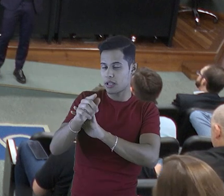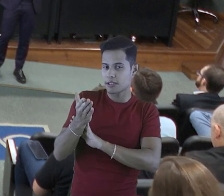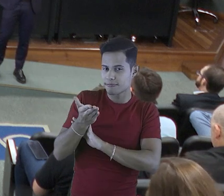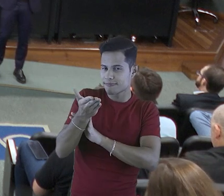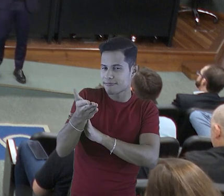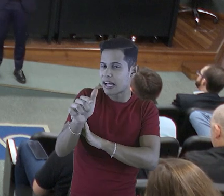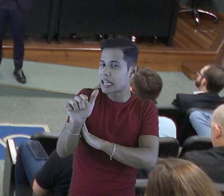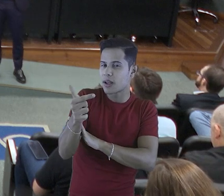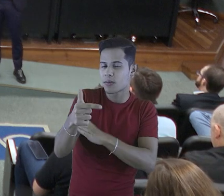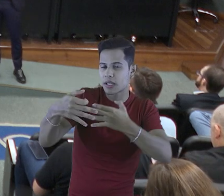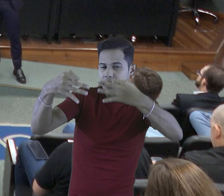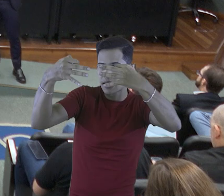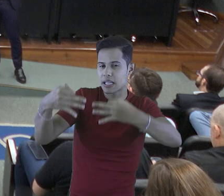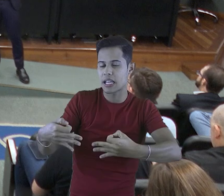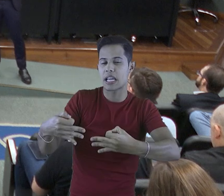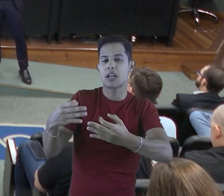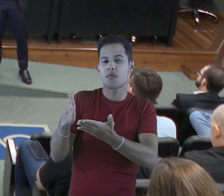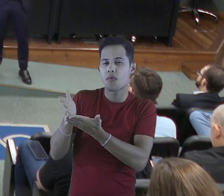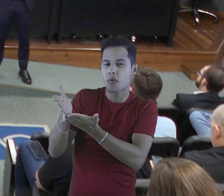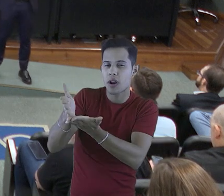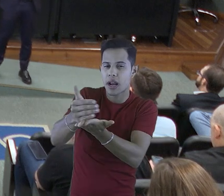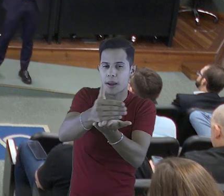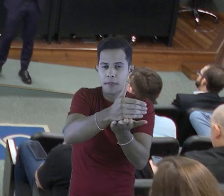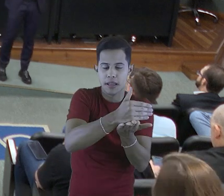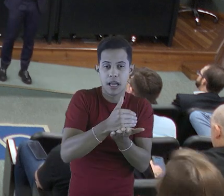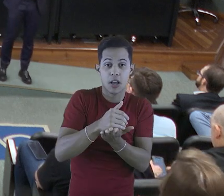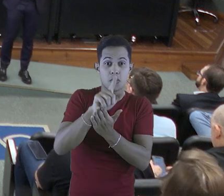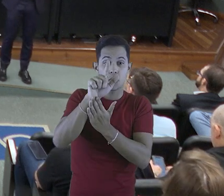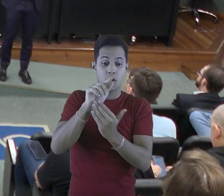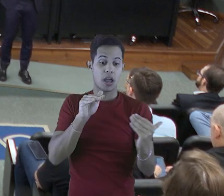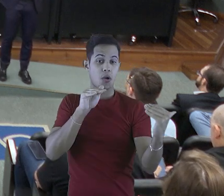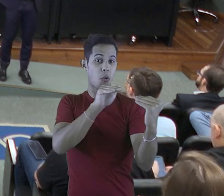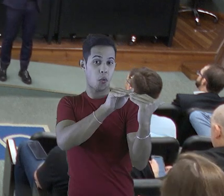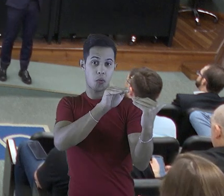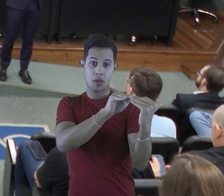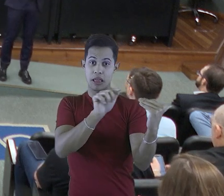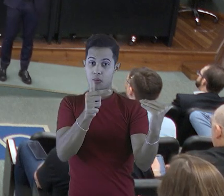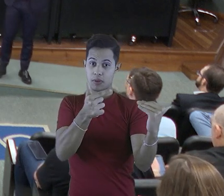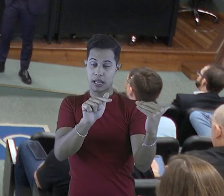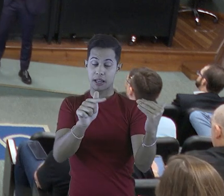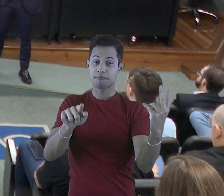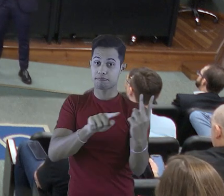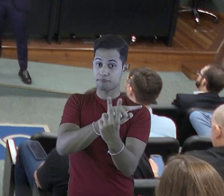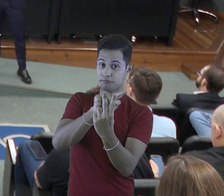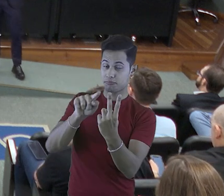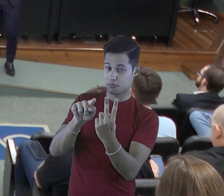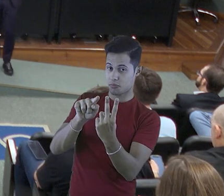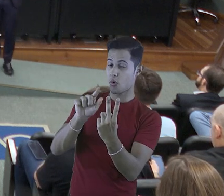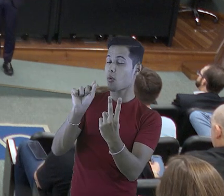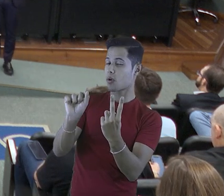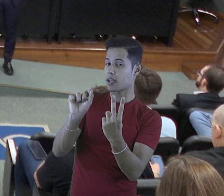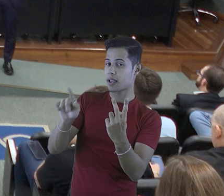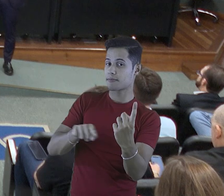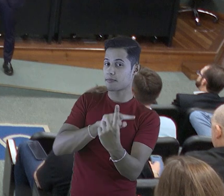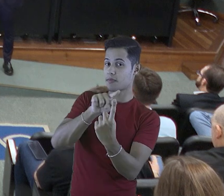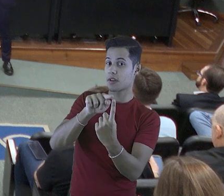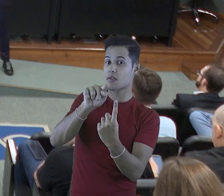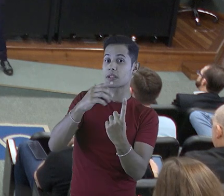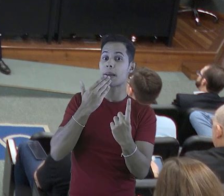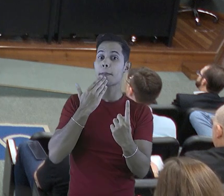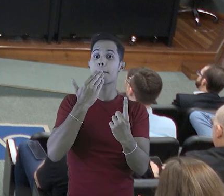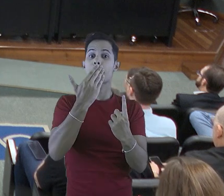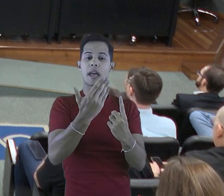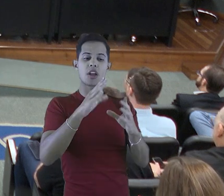de que se esses dados captados foram objeto de consentimento, você tem duas hipóteses. Ou você pede para a